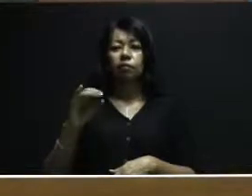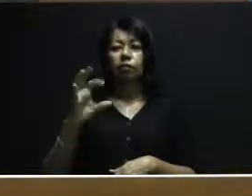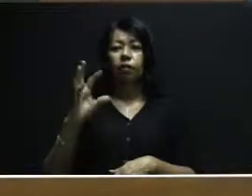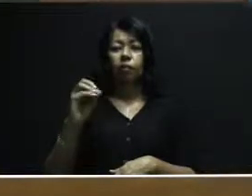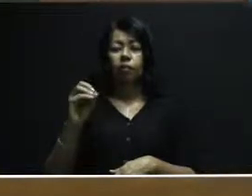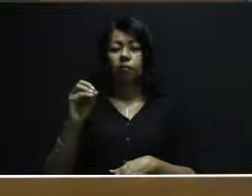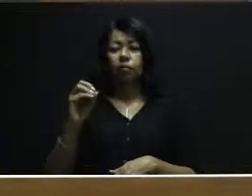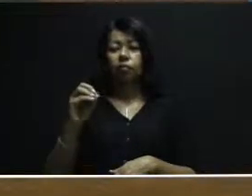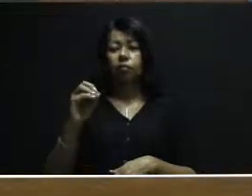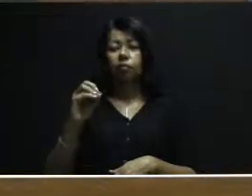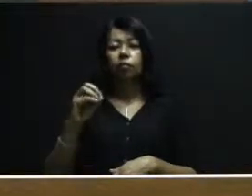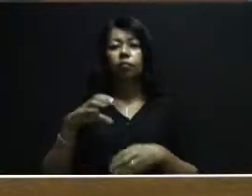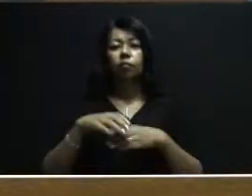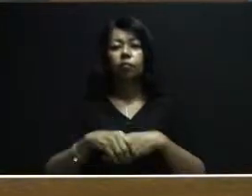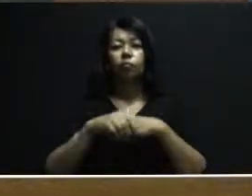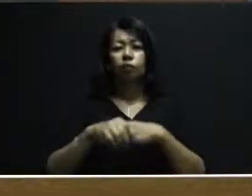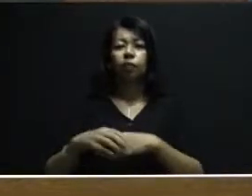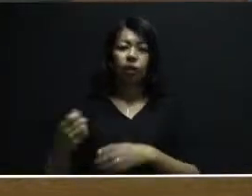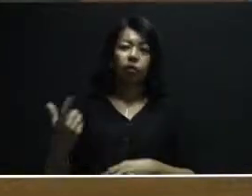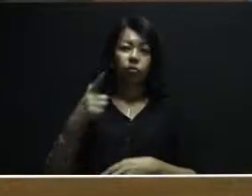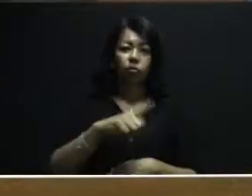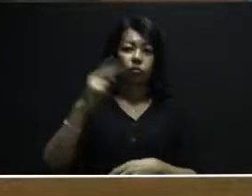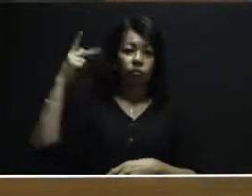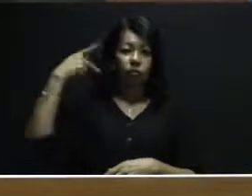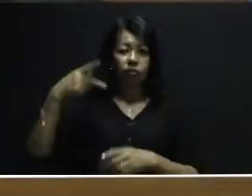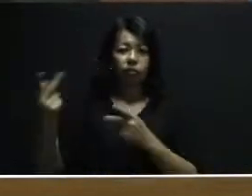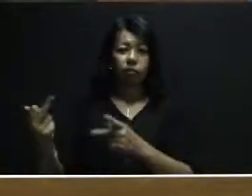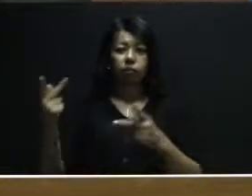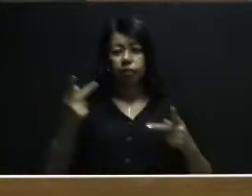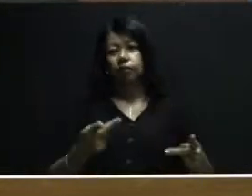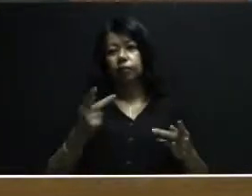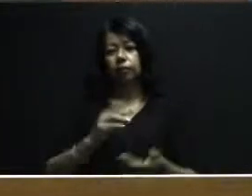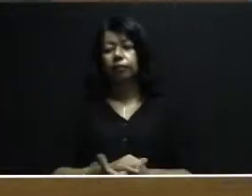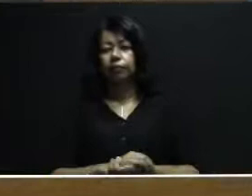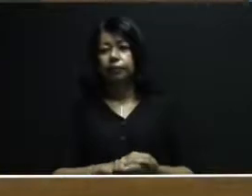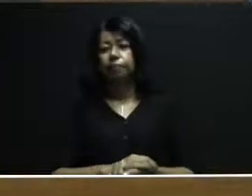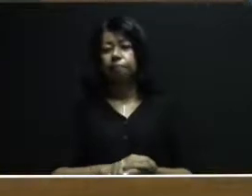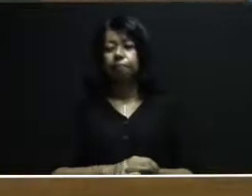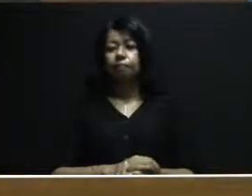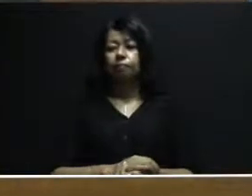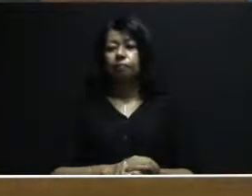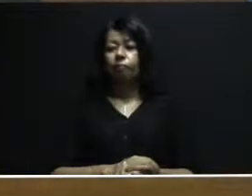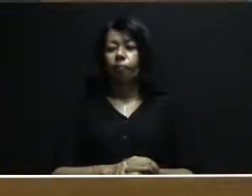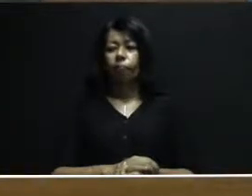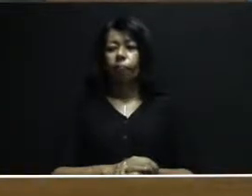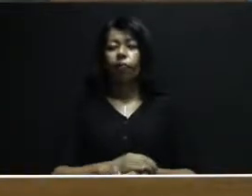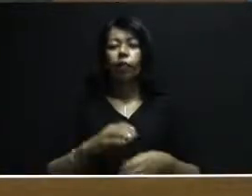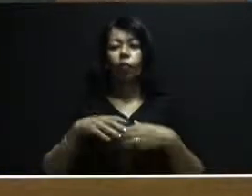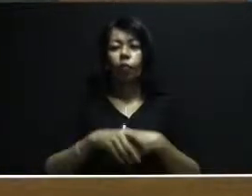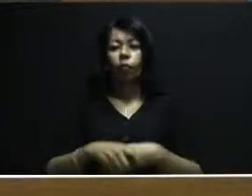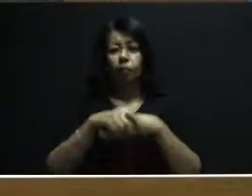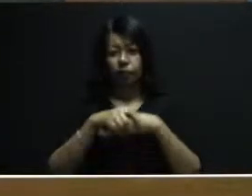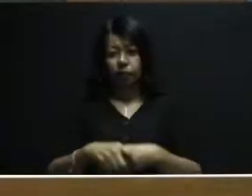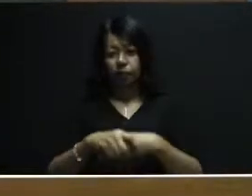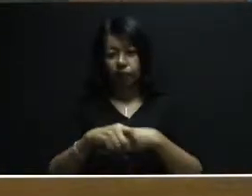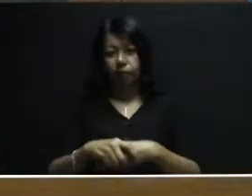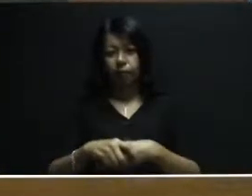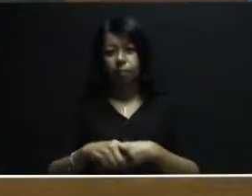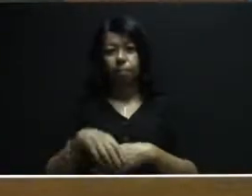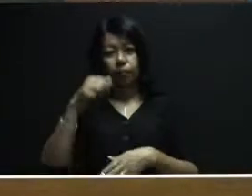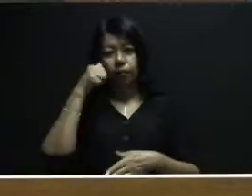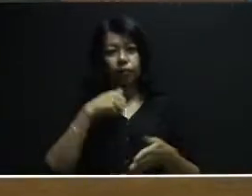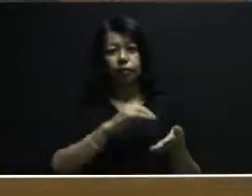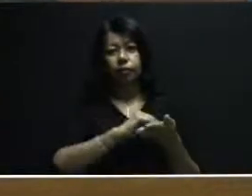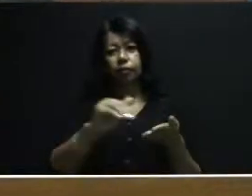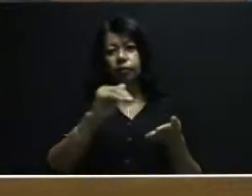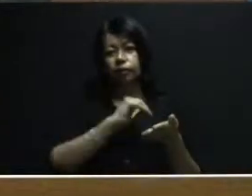pessoa dele, cumprimentar a todos os vereadores aqui presentes. cumprimentar a nossa secretária